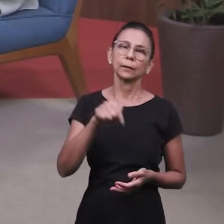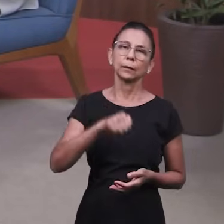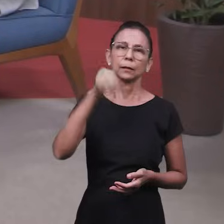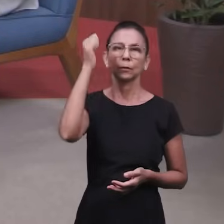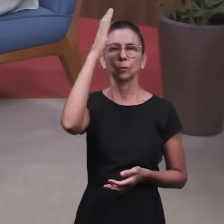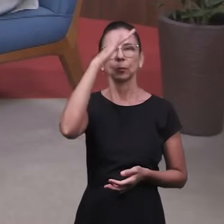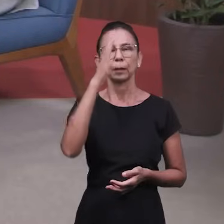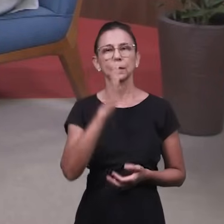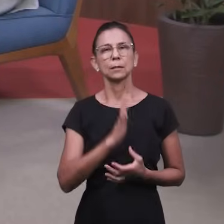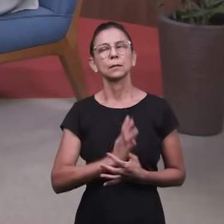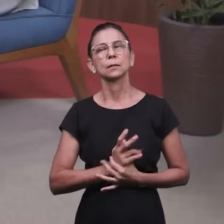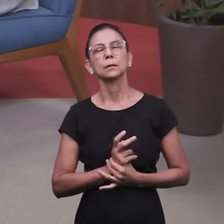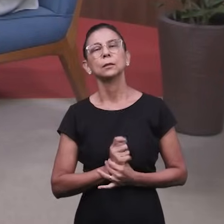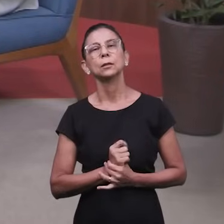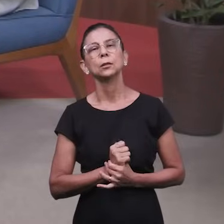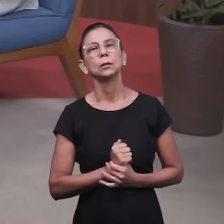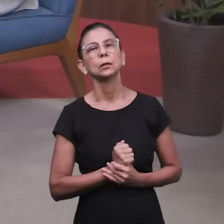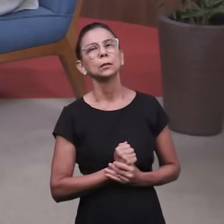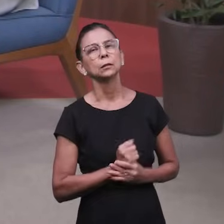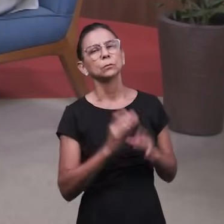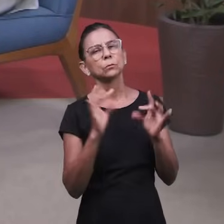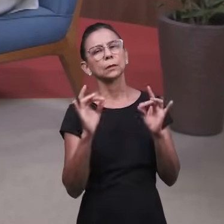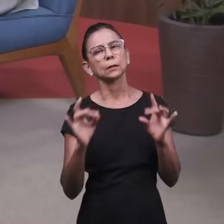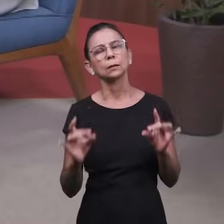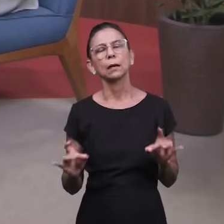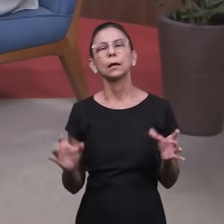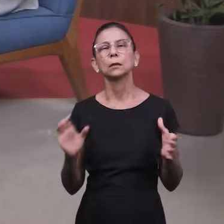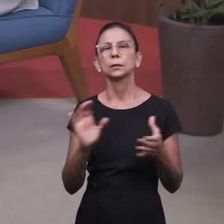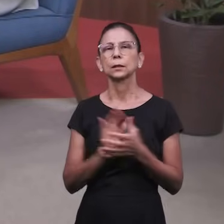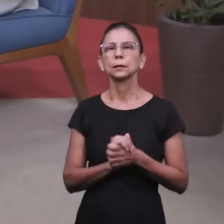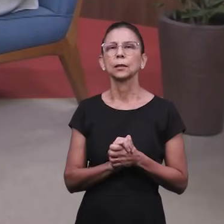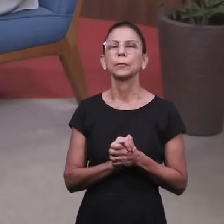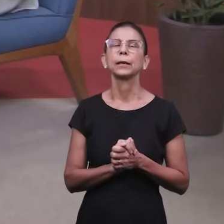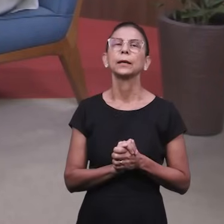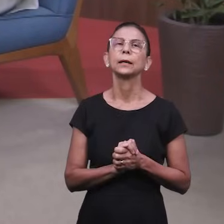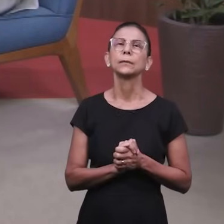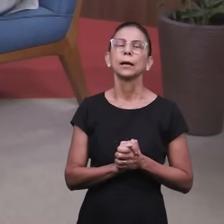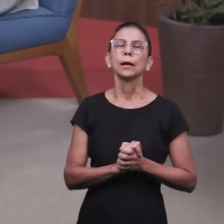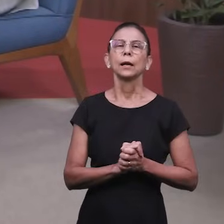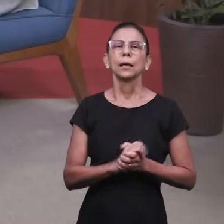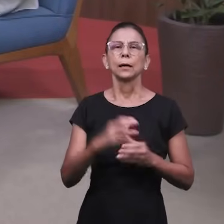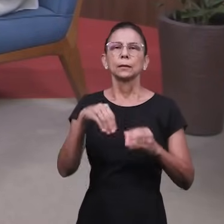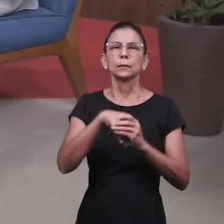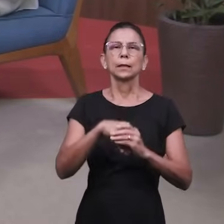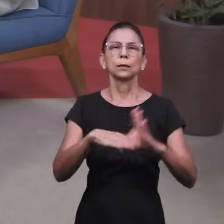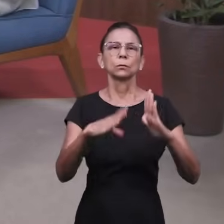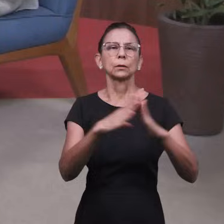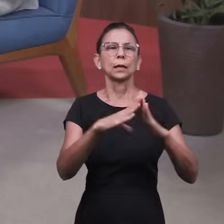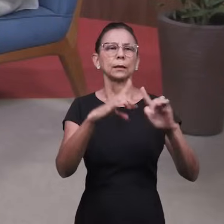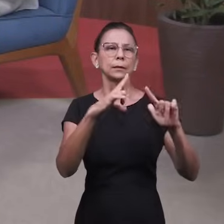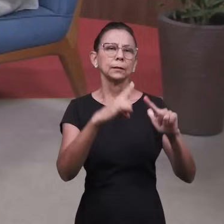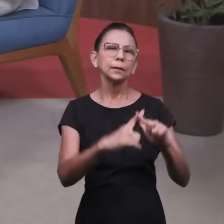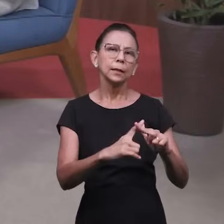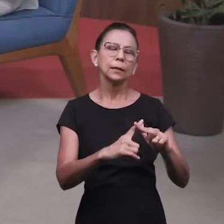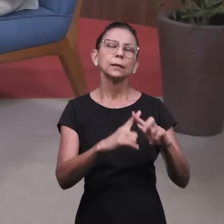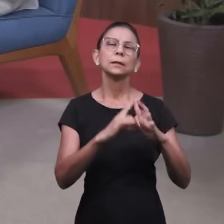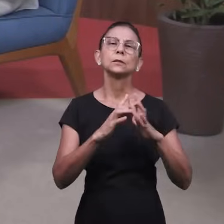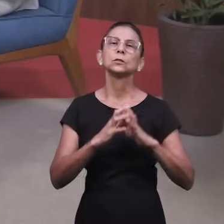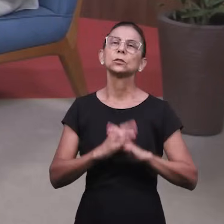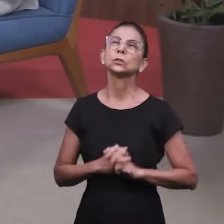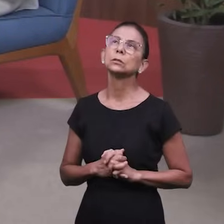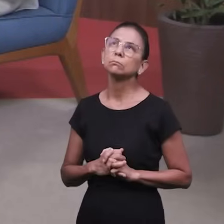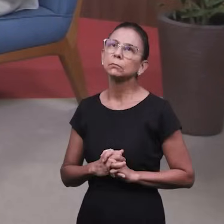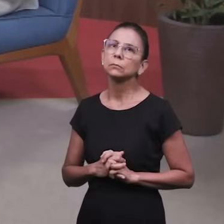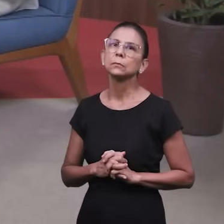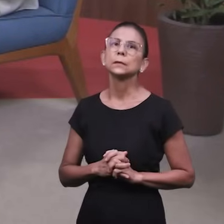você tem o momento do casamento numa igreja, por exemplo, ou num espaço dedicado a